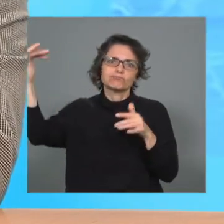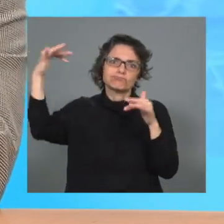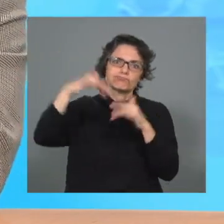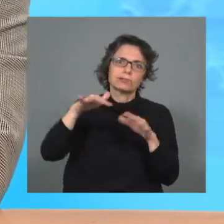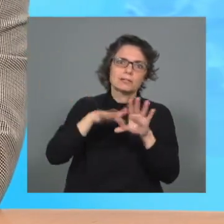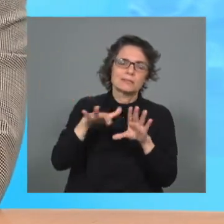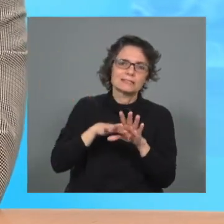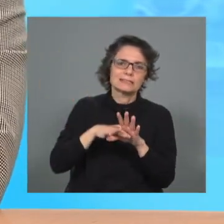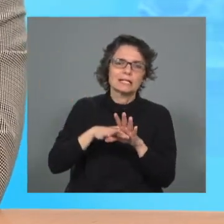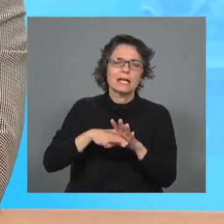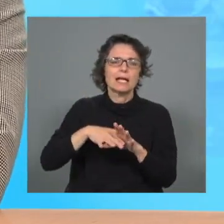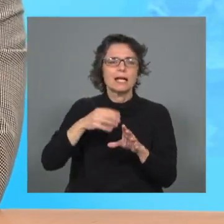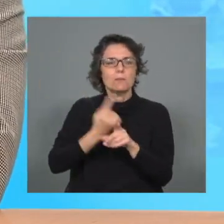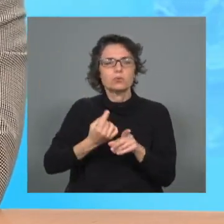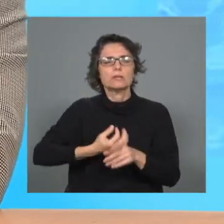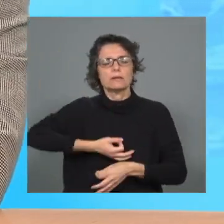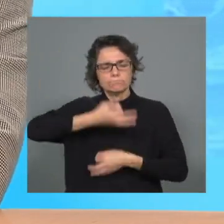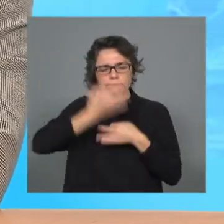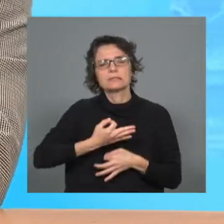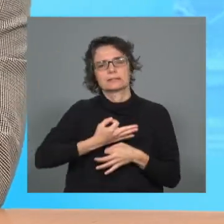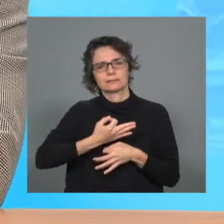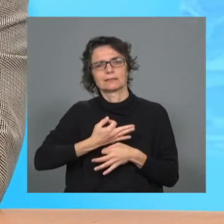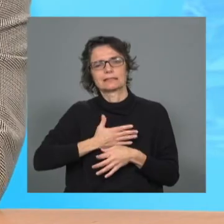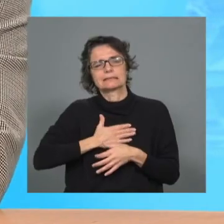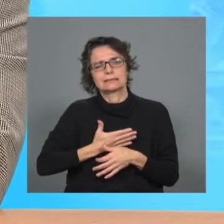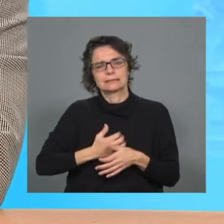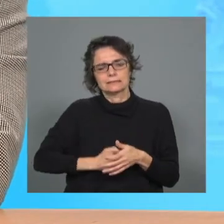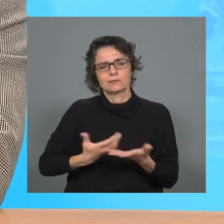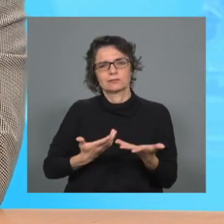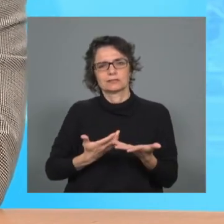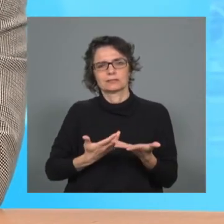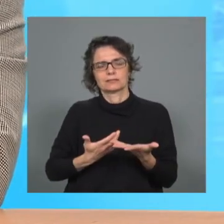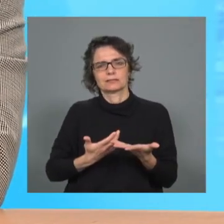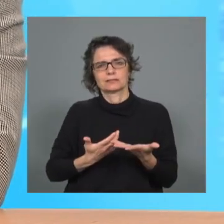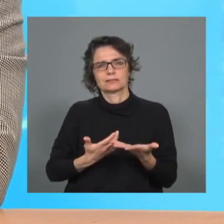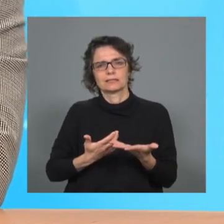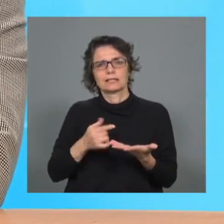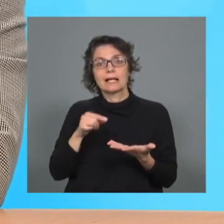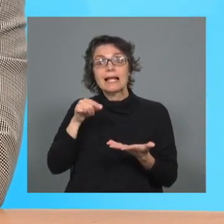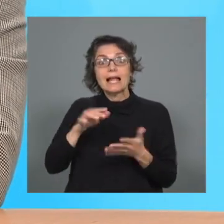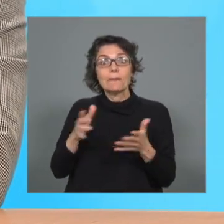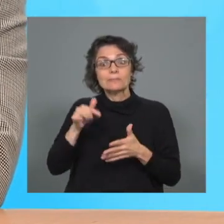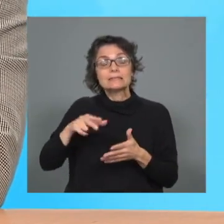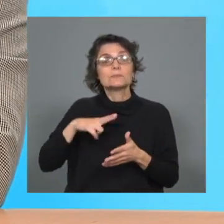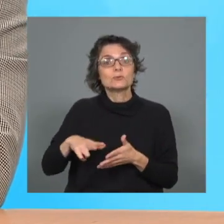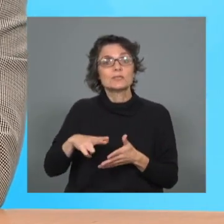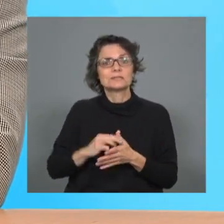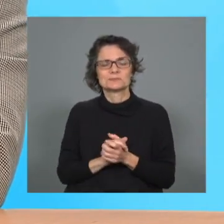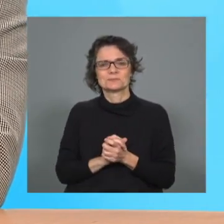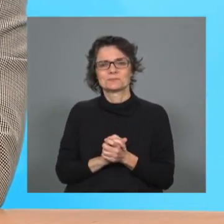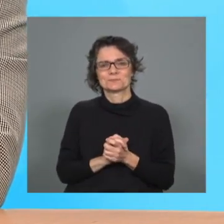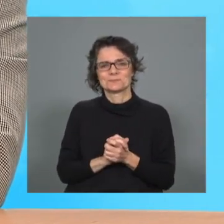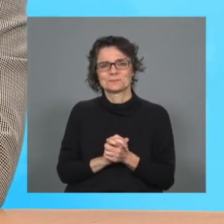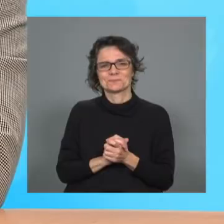por curiosidade. À partida, aqueles que vêm mais por curiosidade são as pessoas aqui de Portugal, jovens de Portugal.